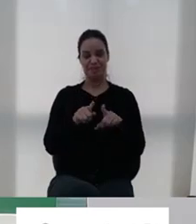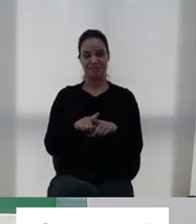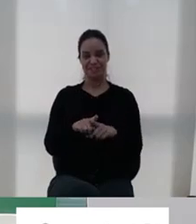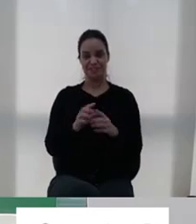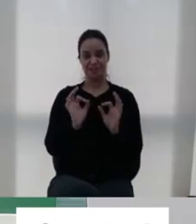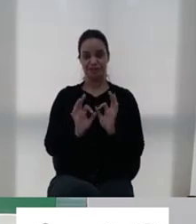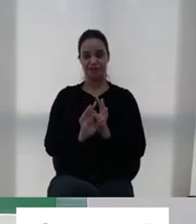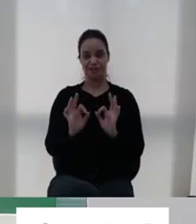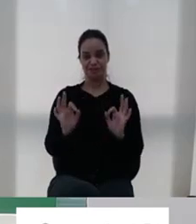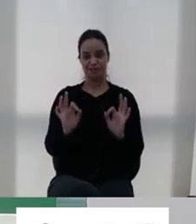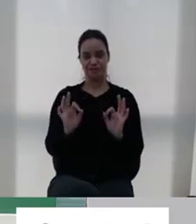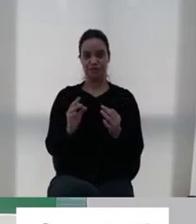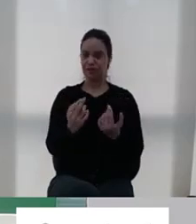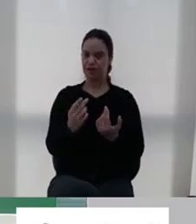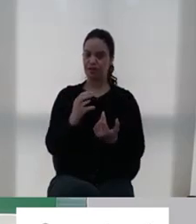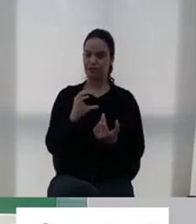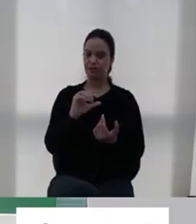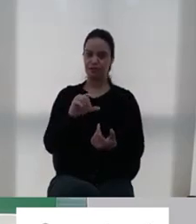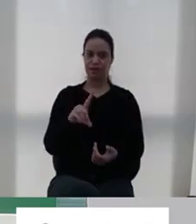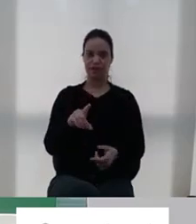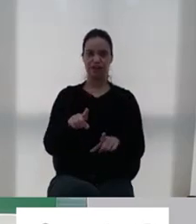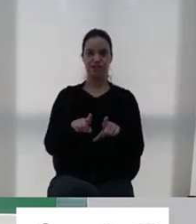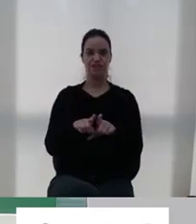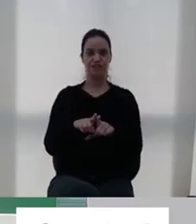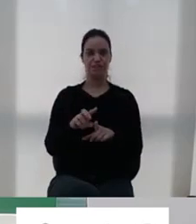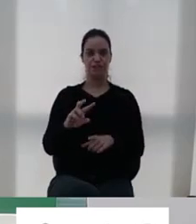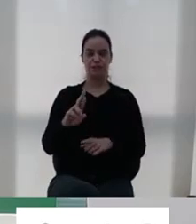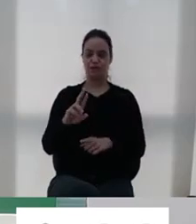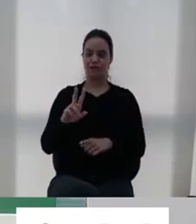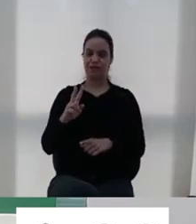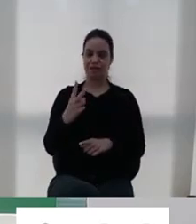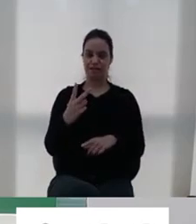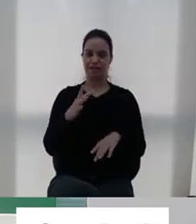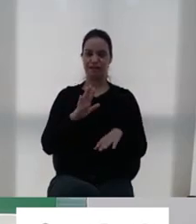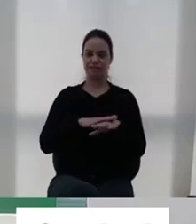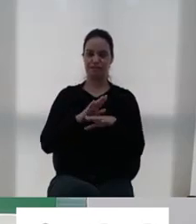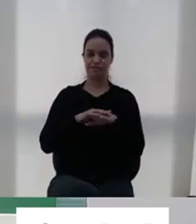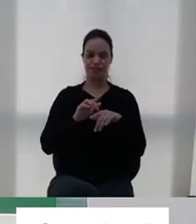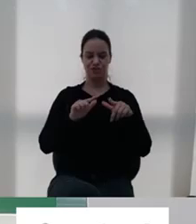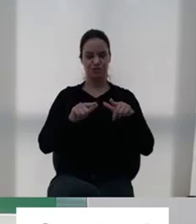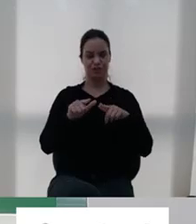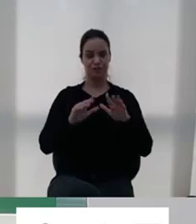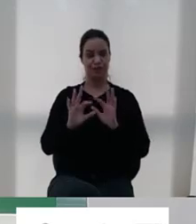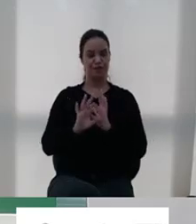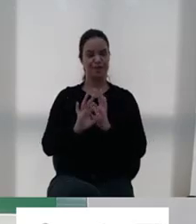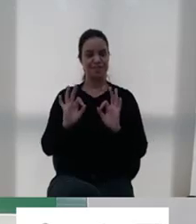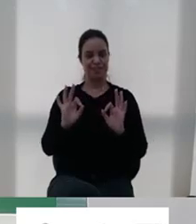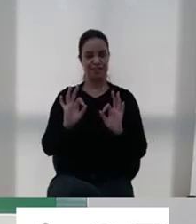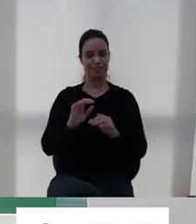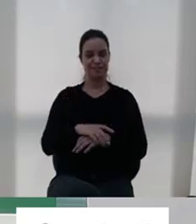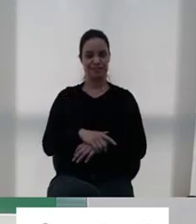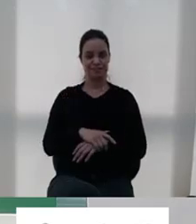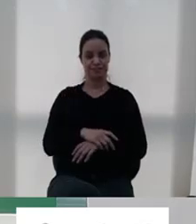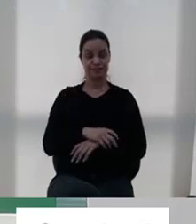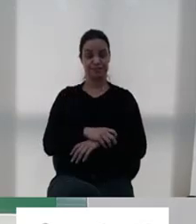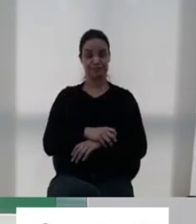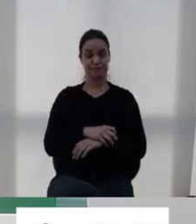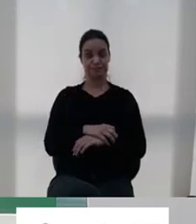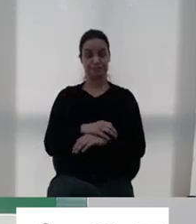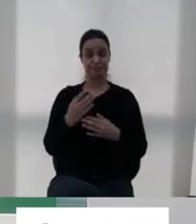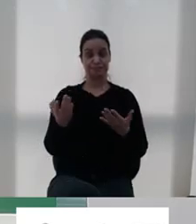gente, assim como o CAD, né, e todo o DRH, tem feito um trabalho excelente aqui com os servidores, e nesse ponto